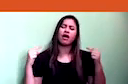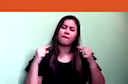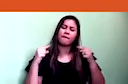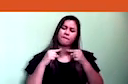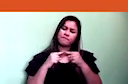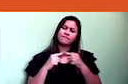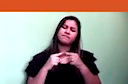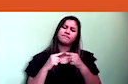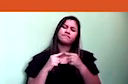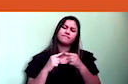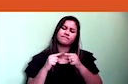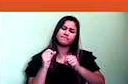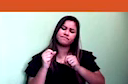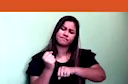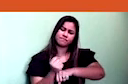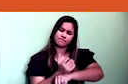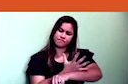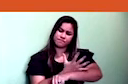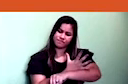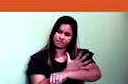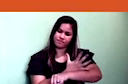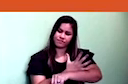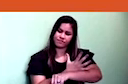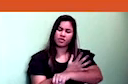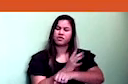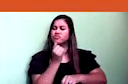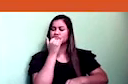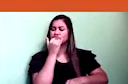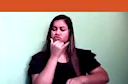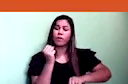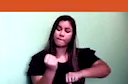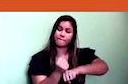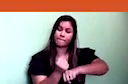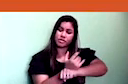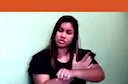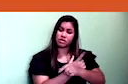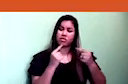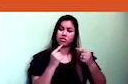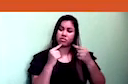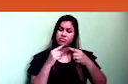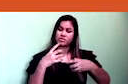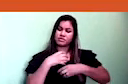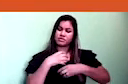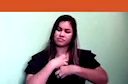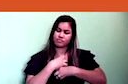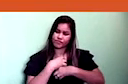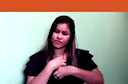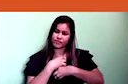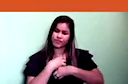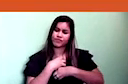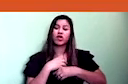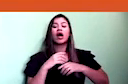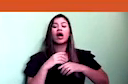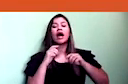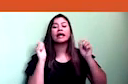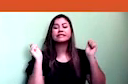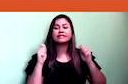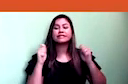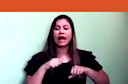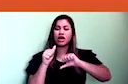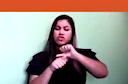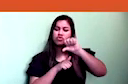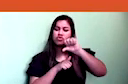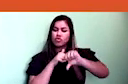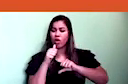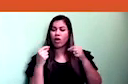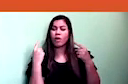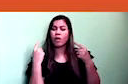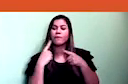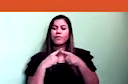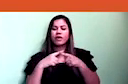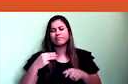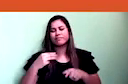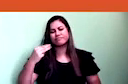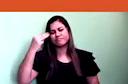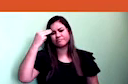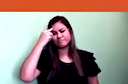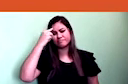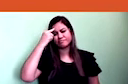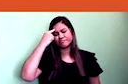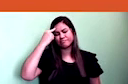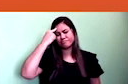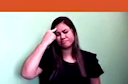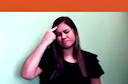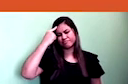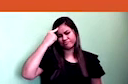fato. Podemos então reverter essa influência por meio de pensamentos? Sim, porque devemos ter em vigilância, né,